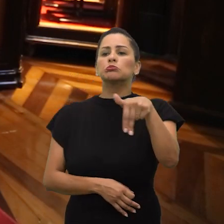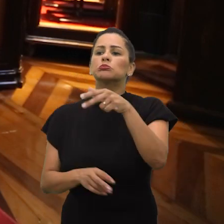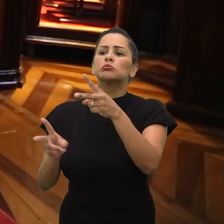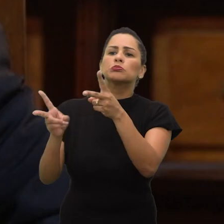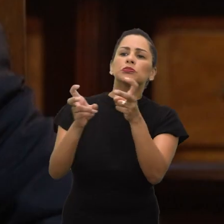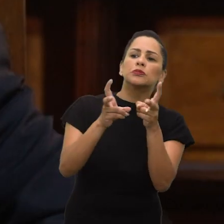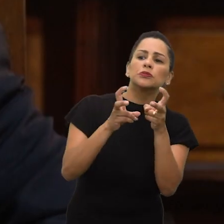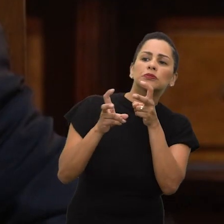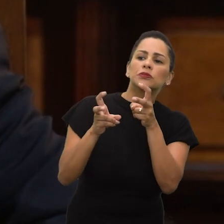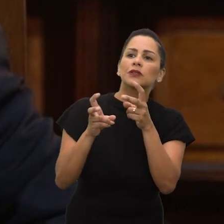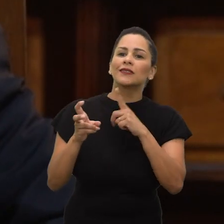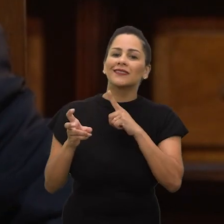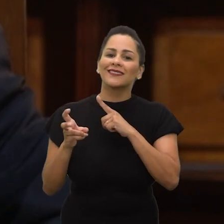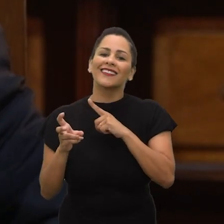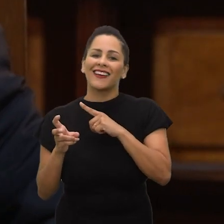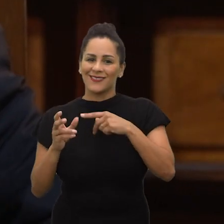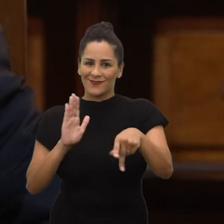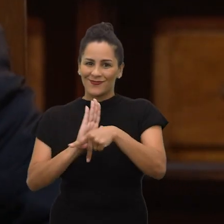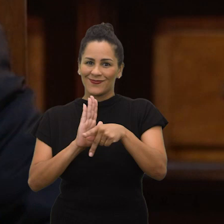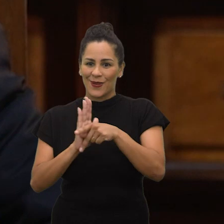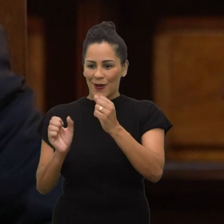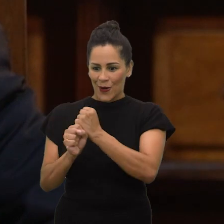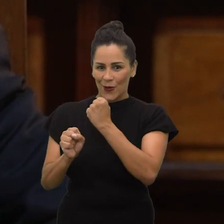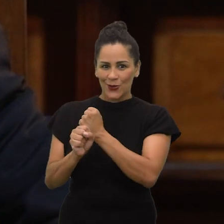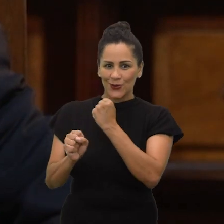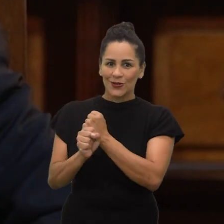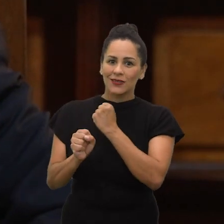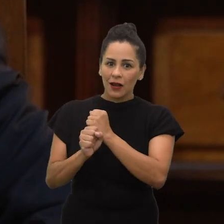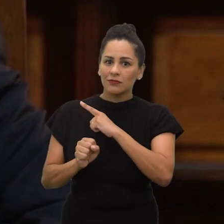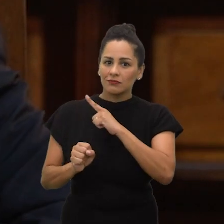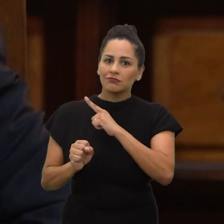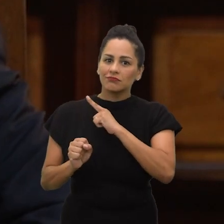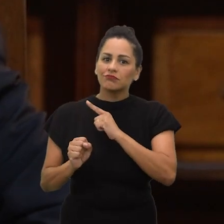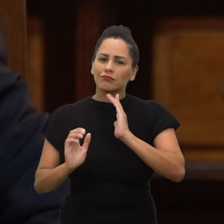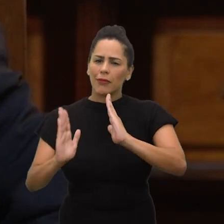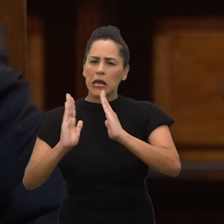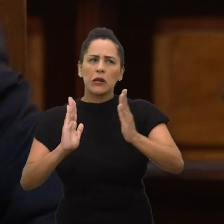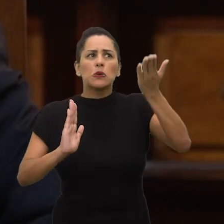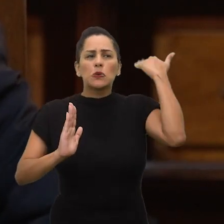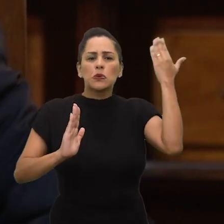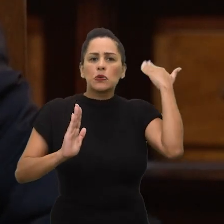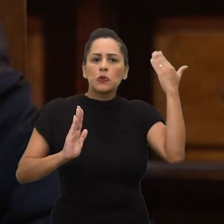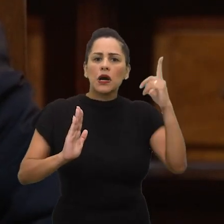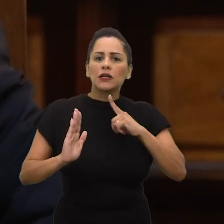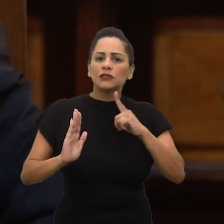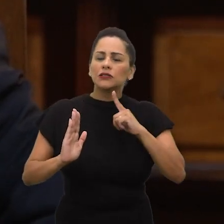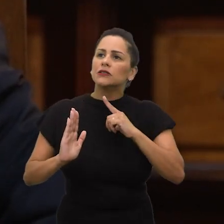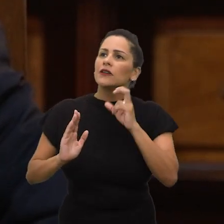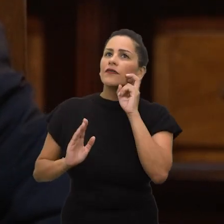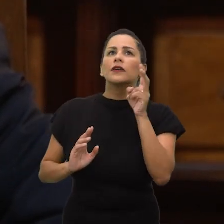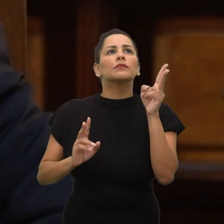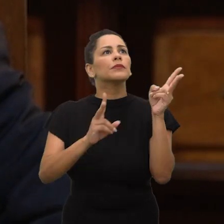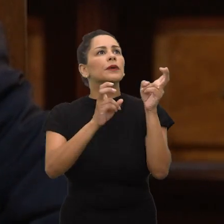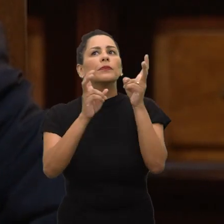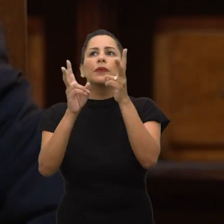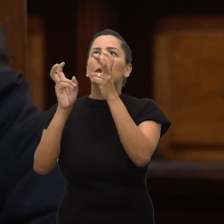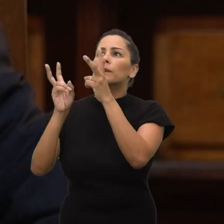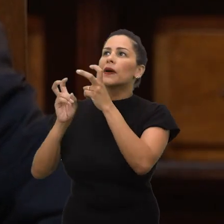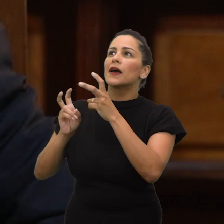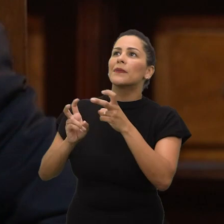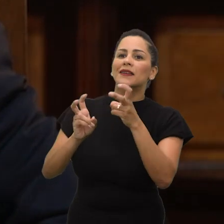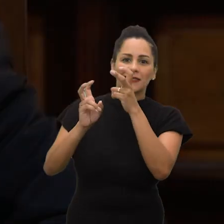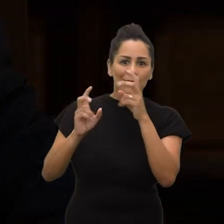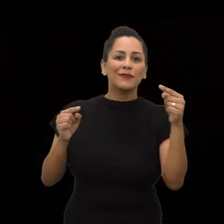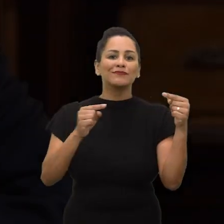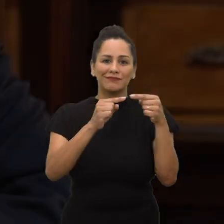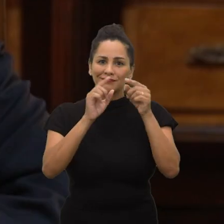que algumas algumas delicadezas próprias da construção daquela época constam aqui